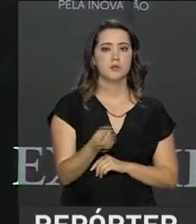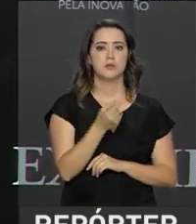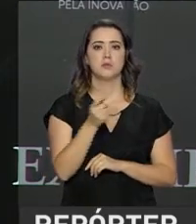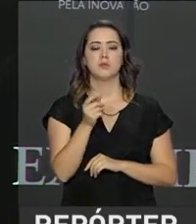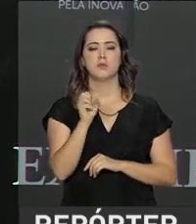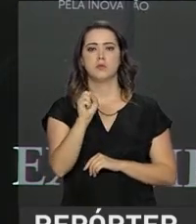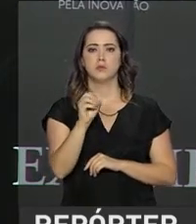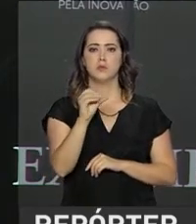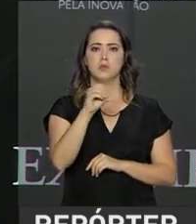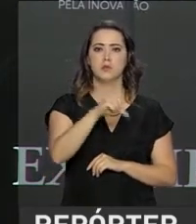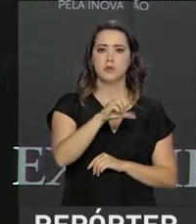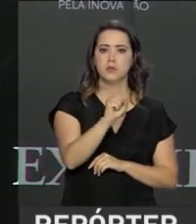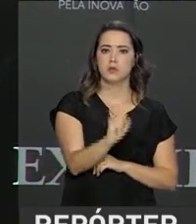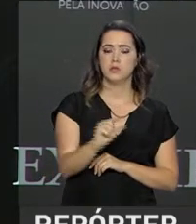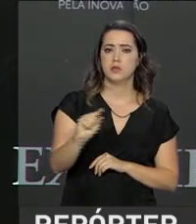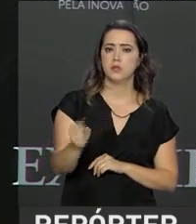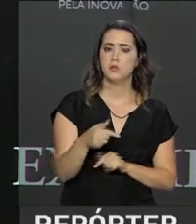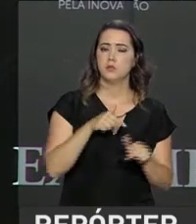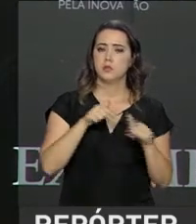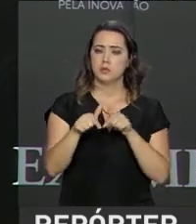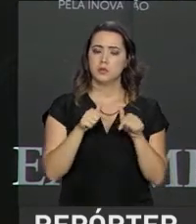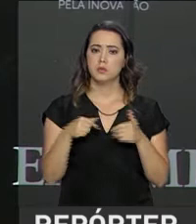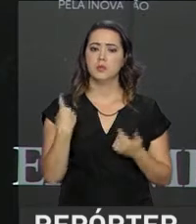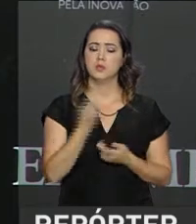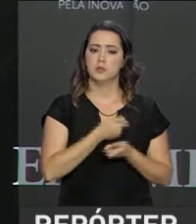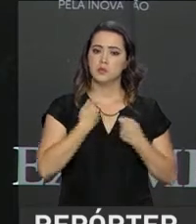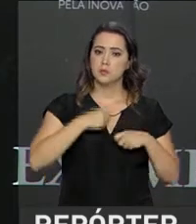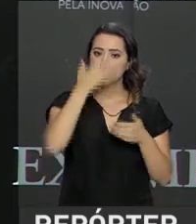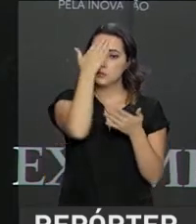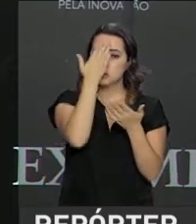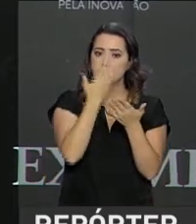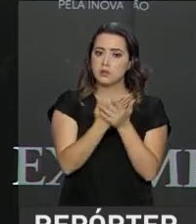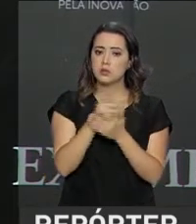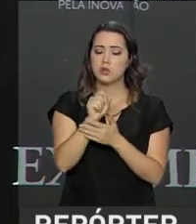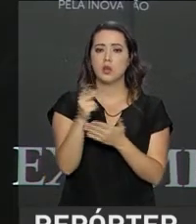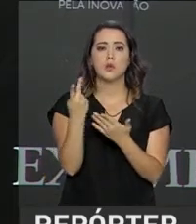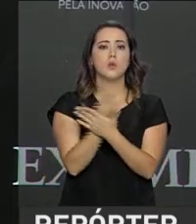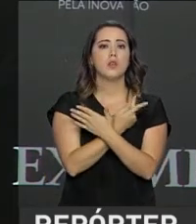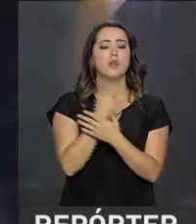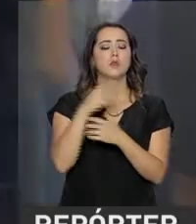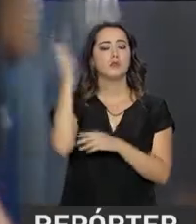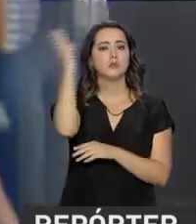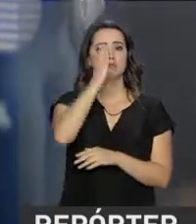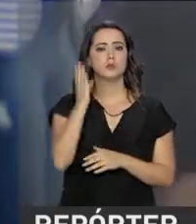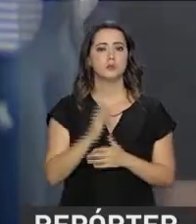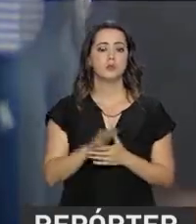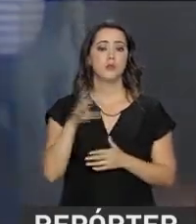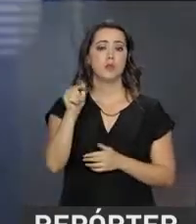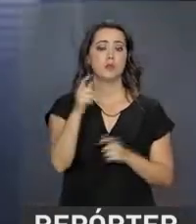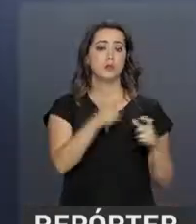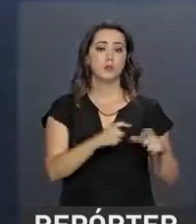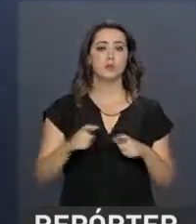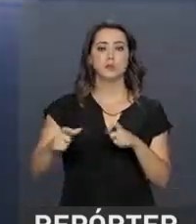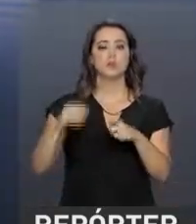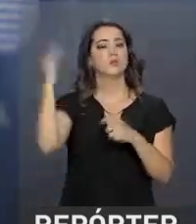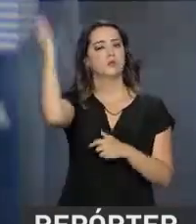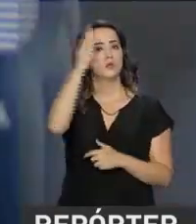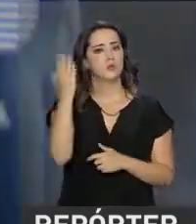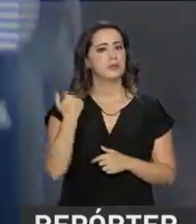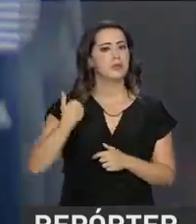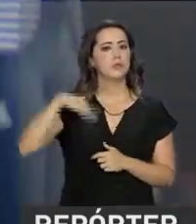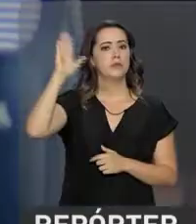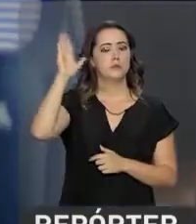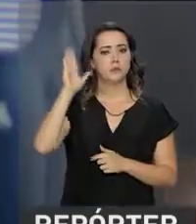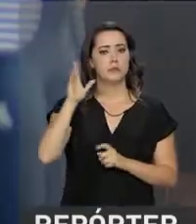115.898 postos de trabalho. Portanto, nós temos que confiar no que está acontecendo no Brasil. Em todas as regiões brasileiras, teve